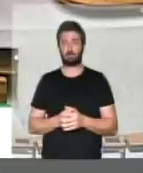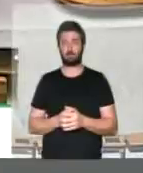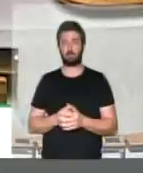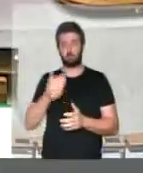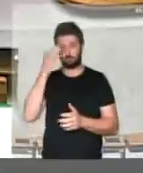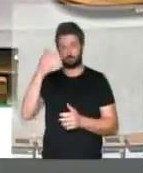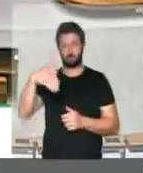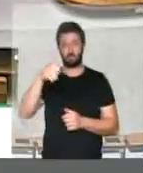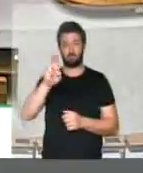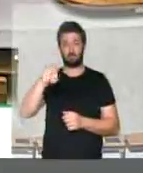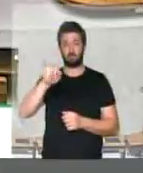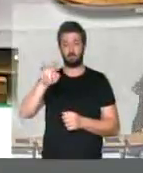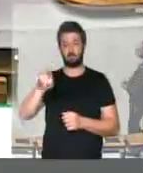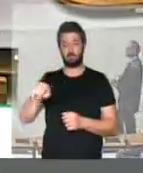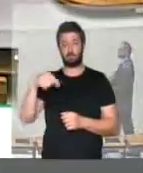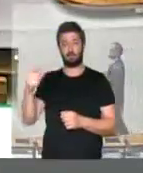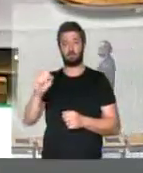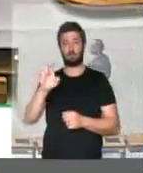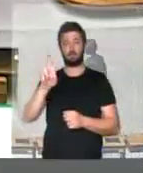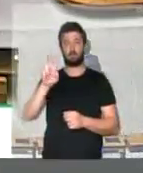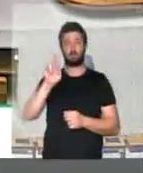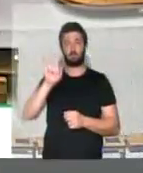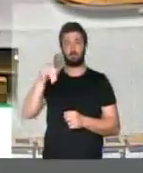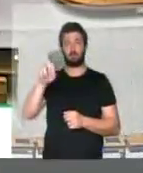oitavo deputado Raquel Muniz, depois Severino Ninho.